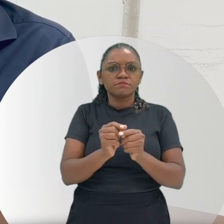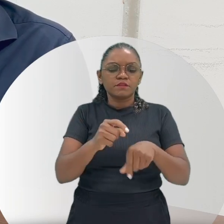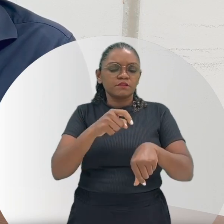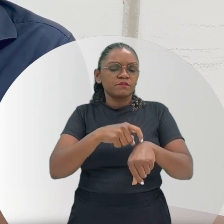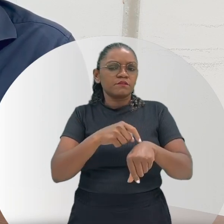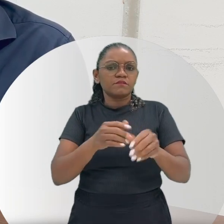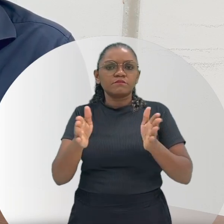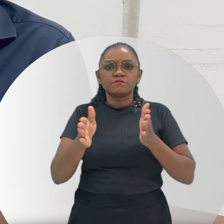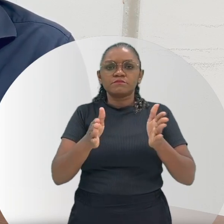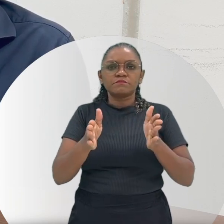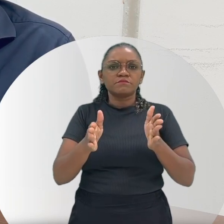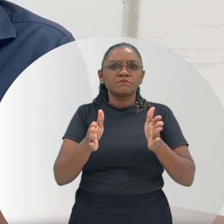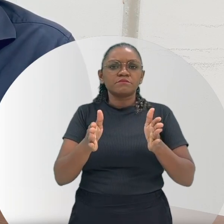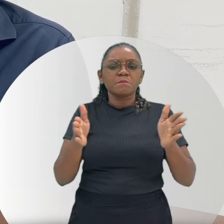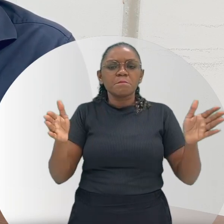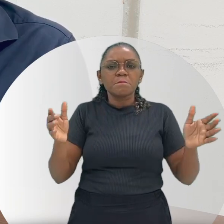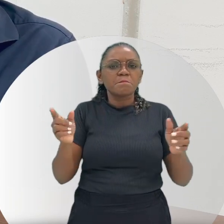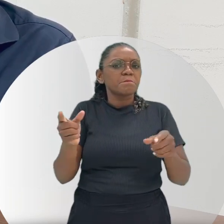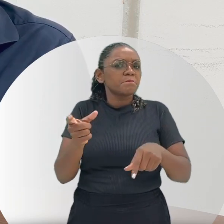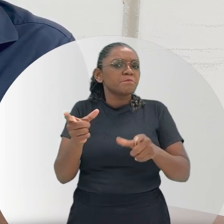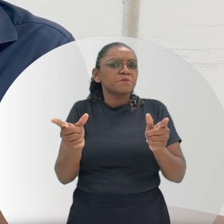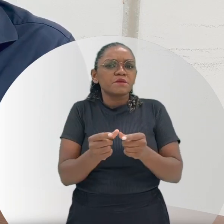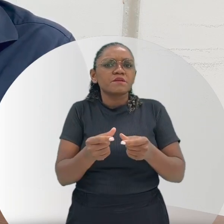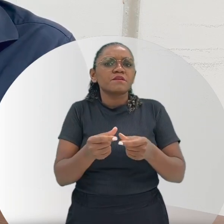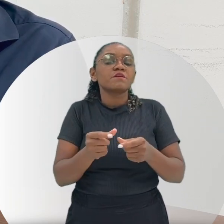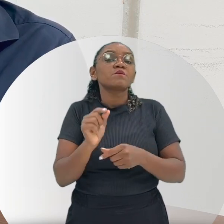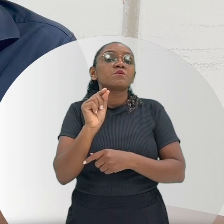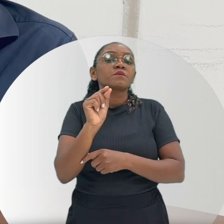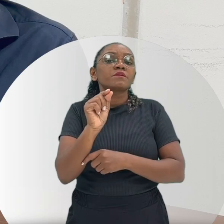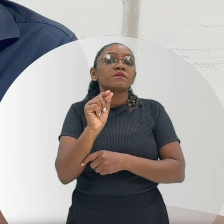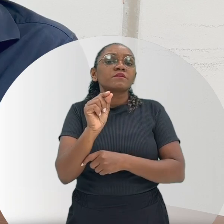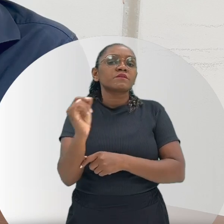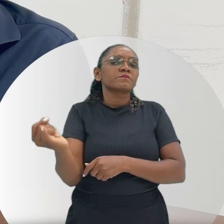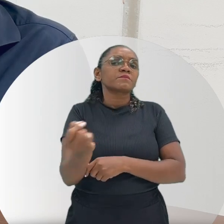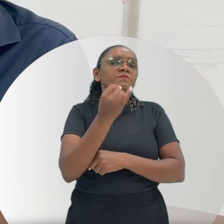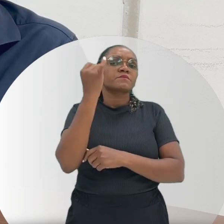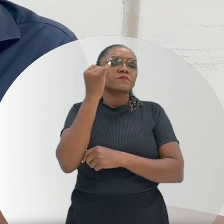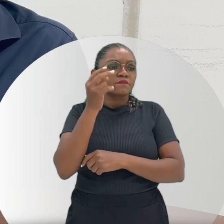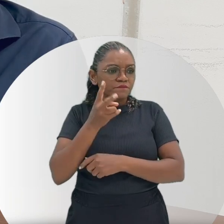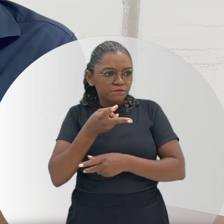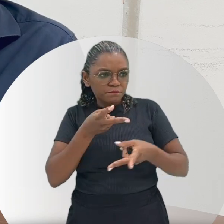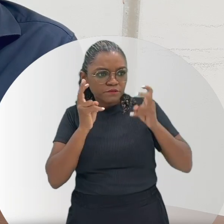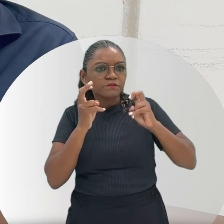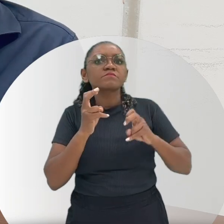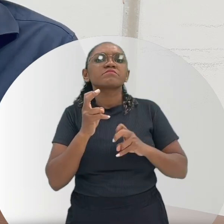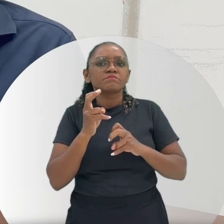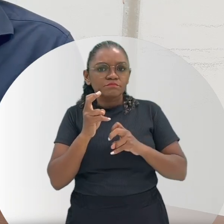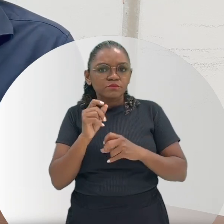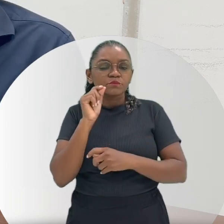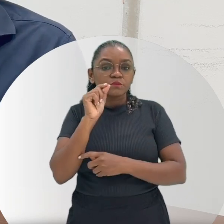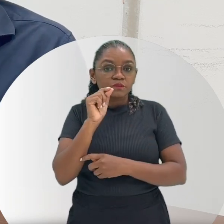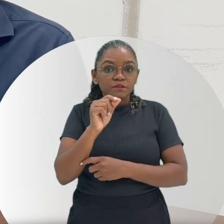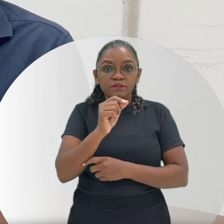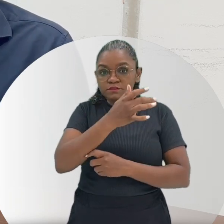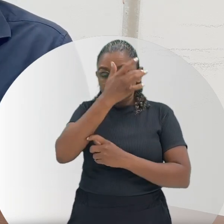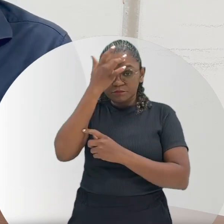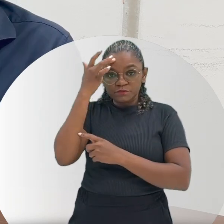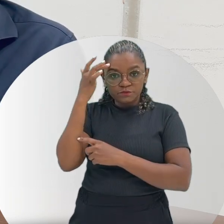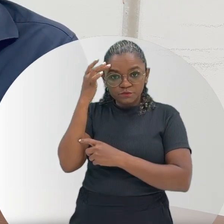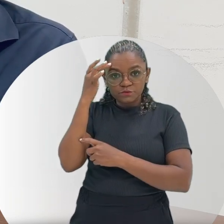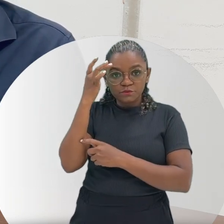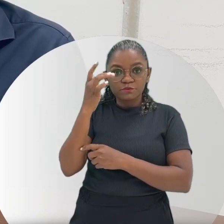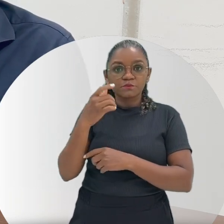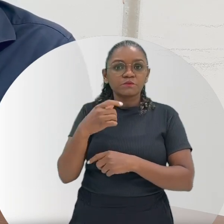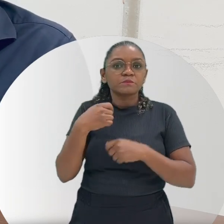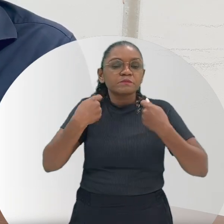uma mudança, promover a mudança. E isso é nítido quando você chega às pessoas e realmente as atinge naquela necessidade que ela tinha ou que ela